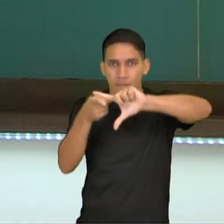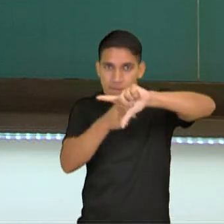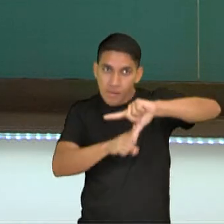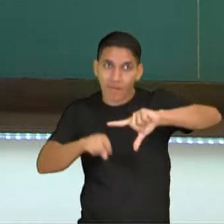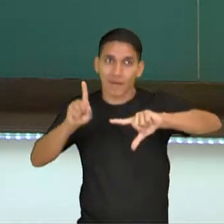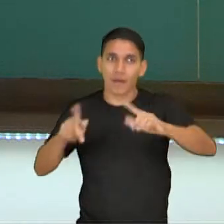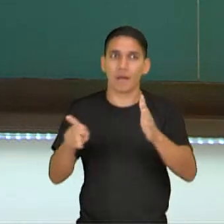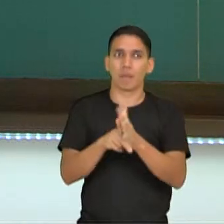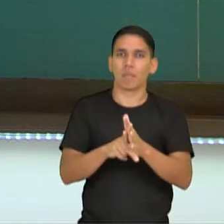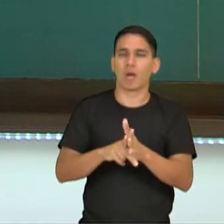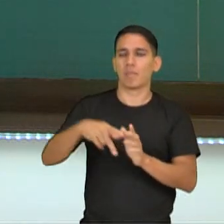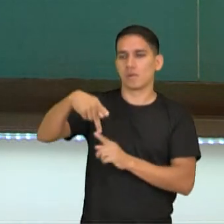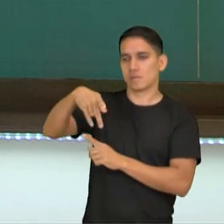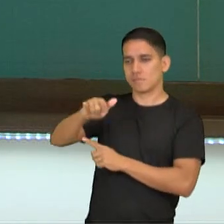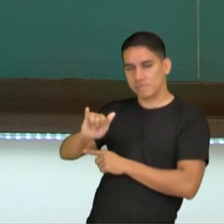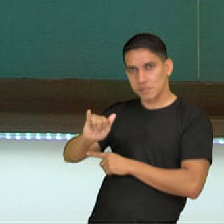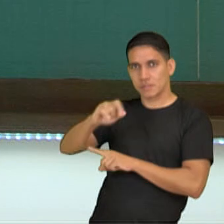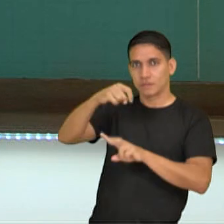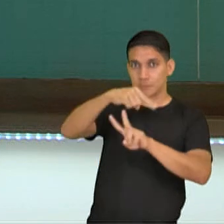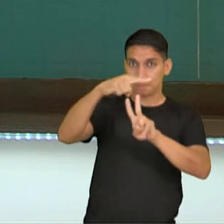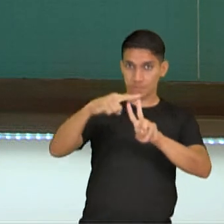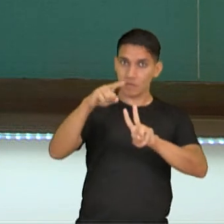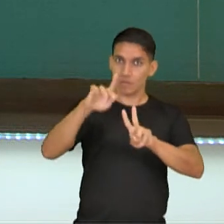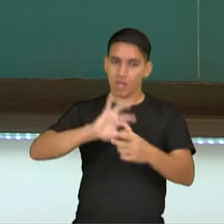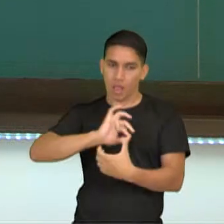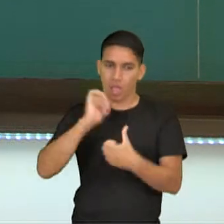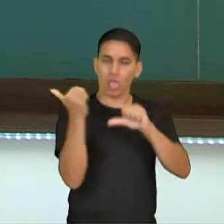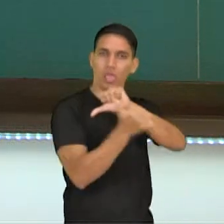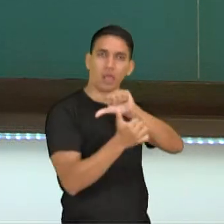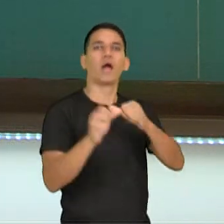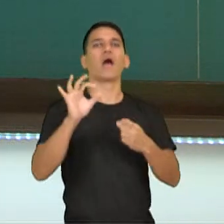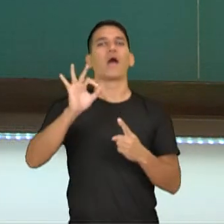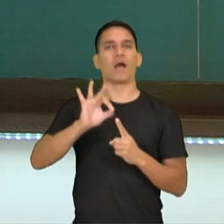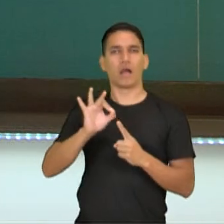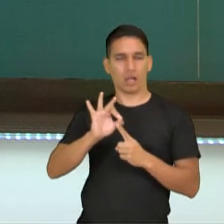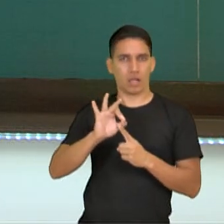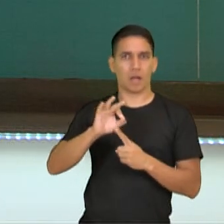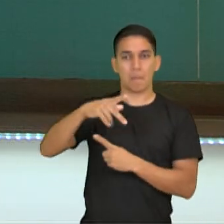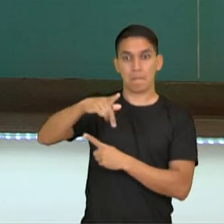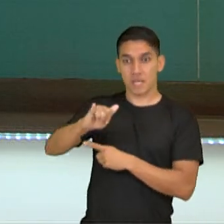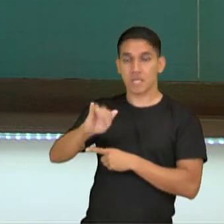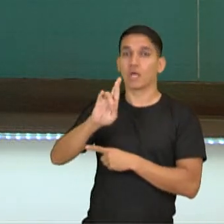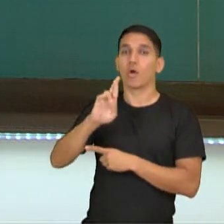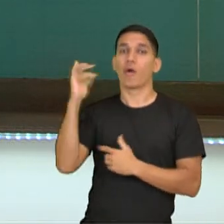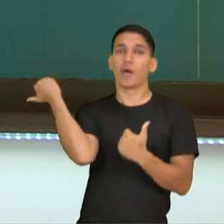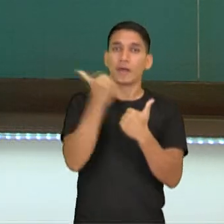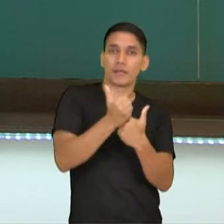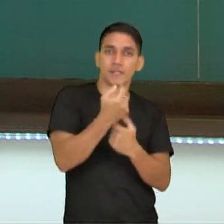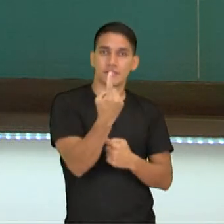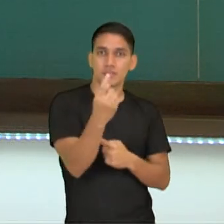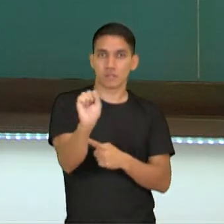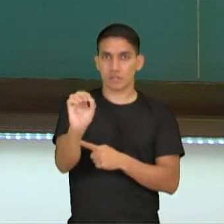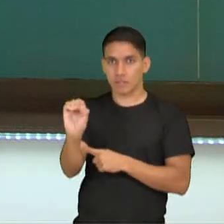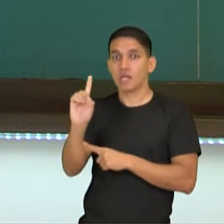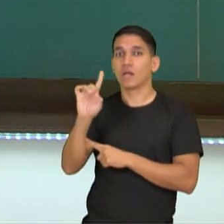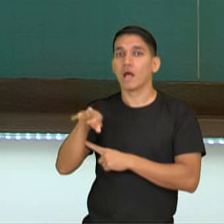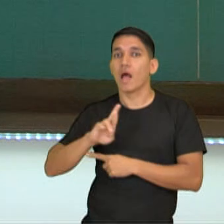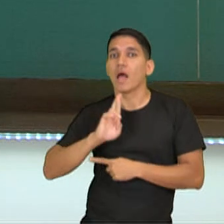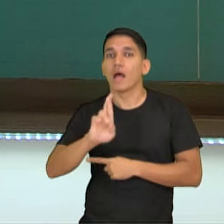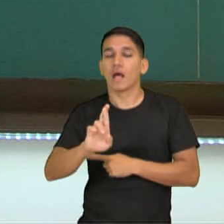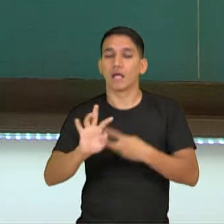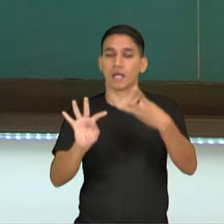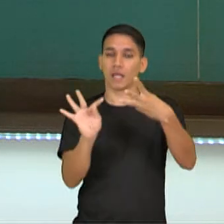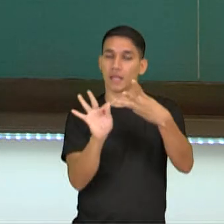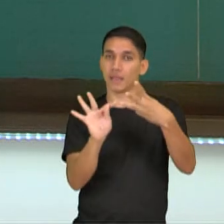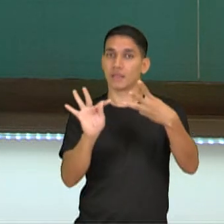em radianos para vocês transformarem em graus. Então, substituindo π por 180, essa tangente será a